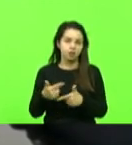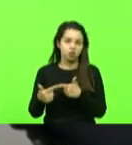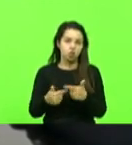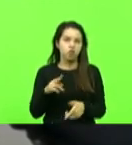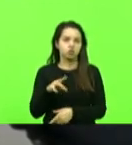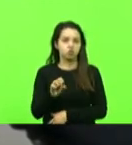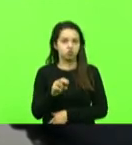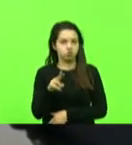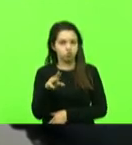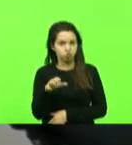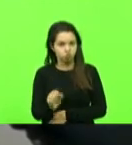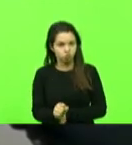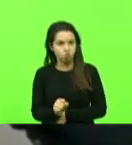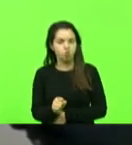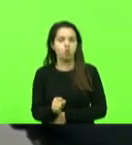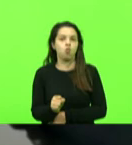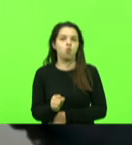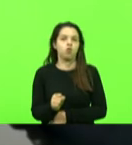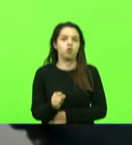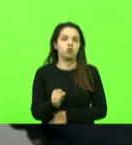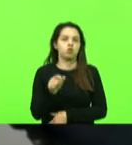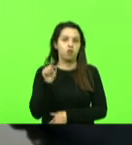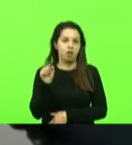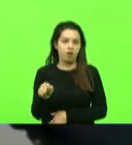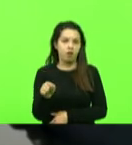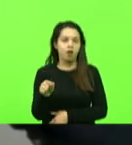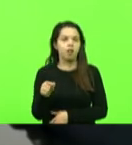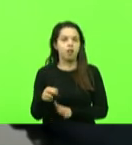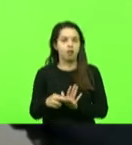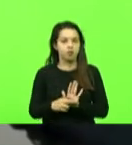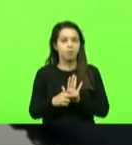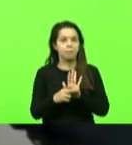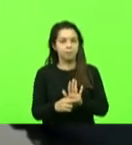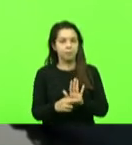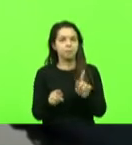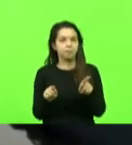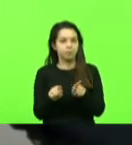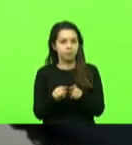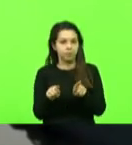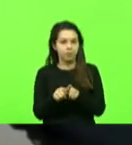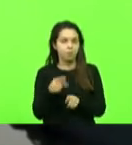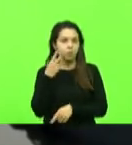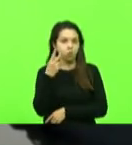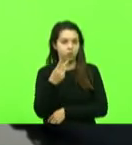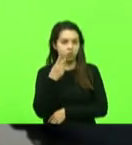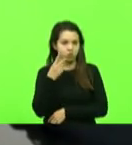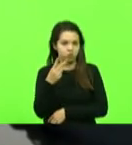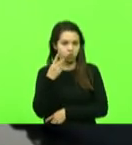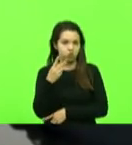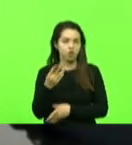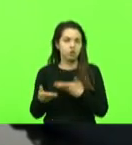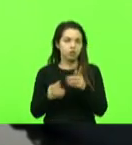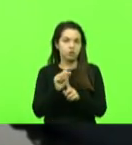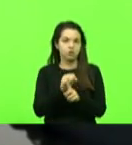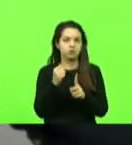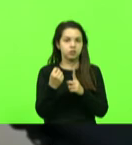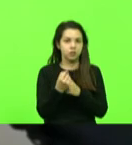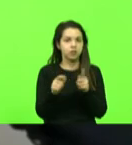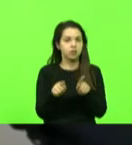efetiva, Luciane, que hoje, além de responder pela gestão da política da assistência, também responde pelo controle social do